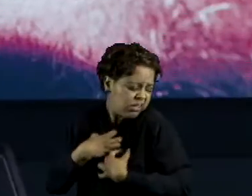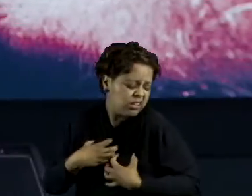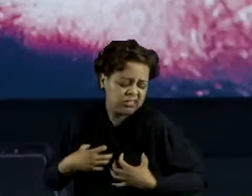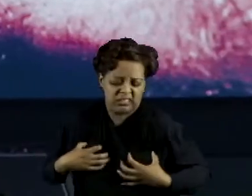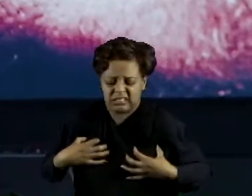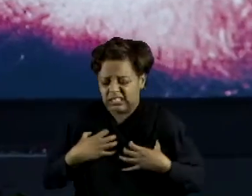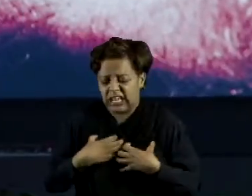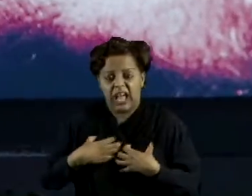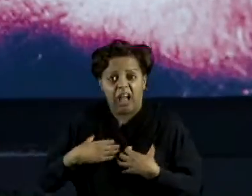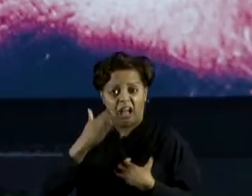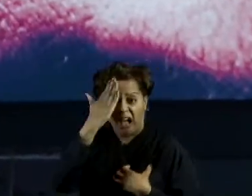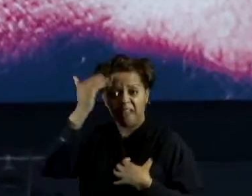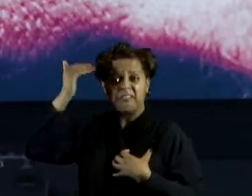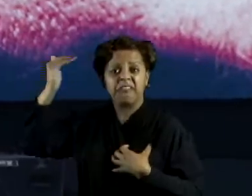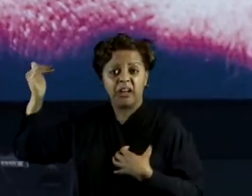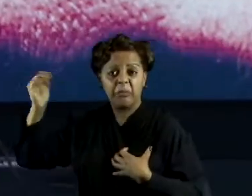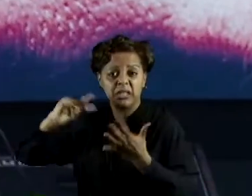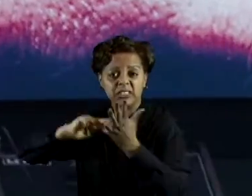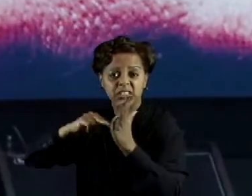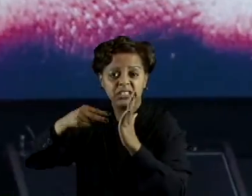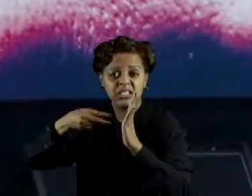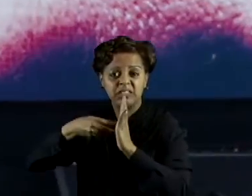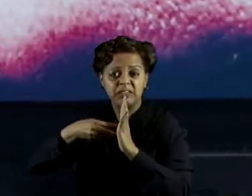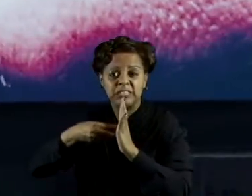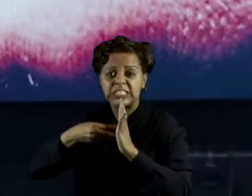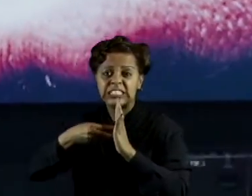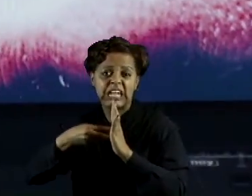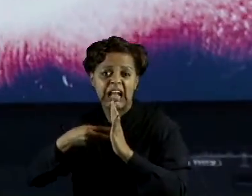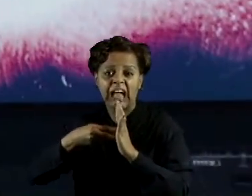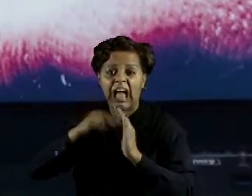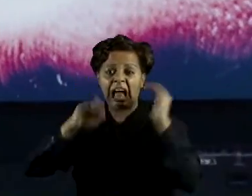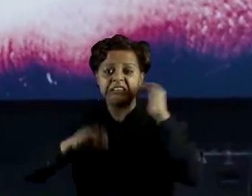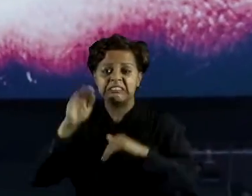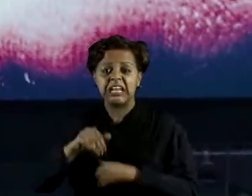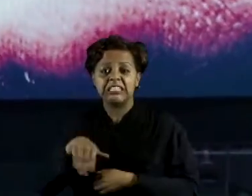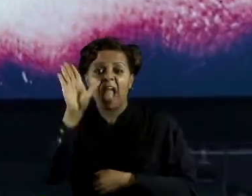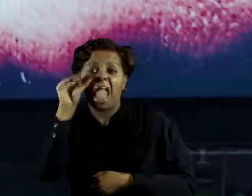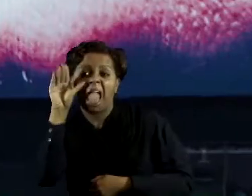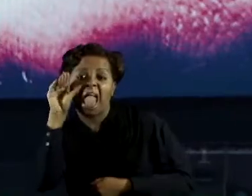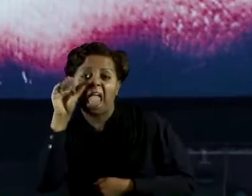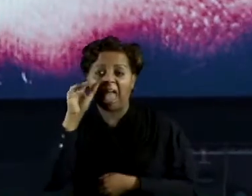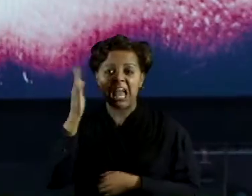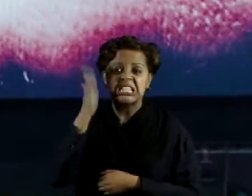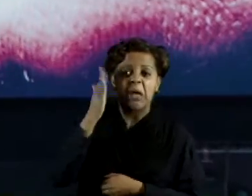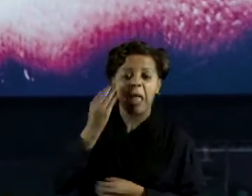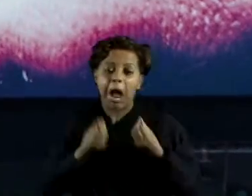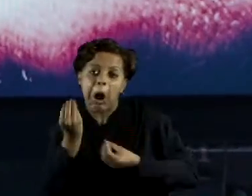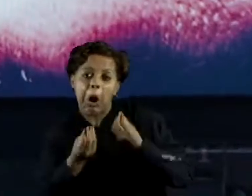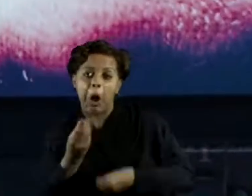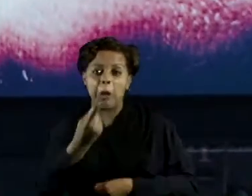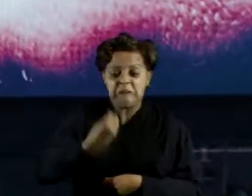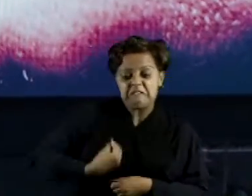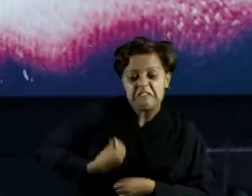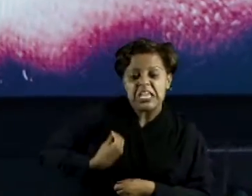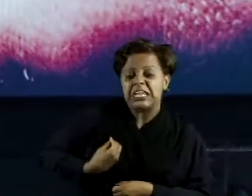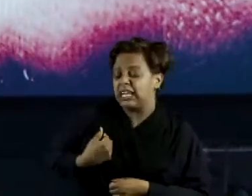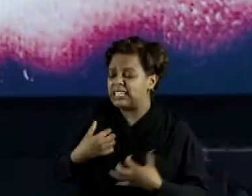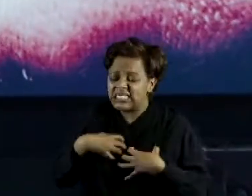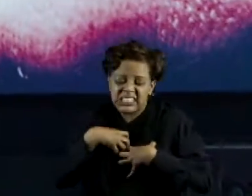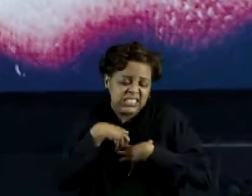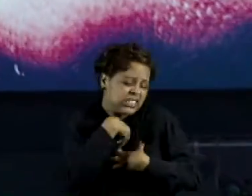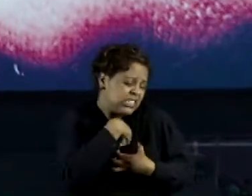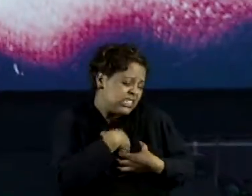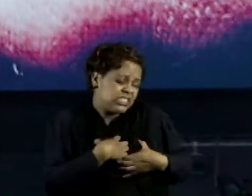tem preço. Pessoas o tempo inteiro bisbilhotando a sua vida. E muitos desses